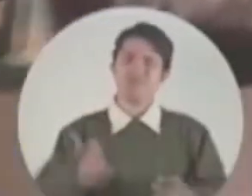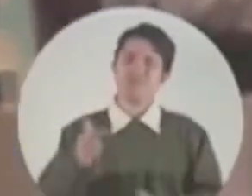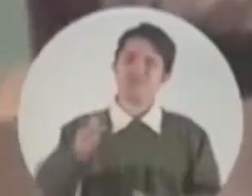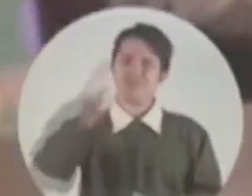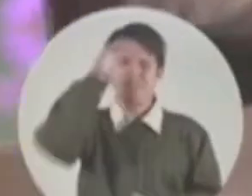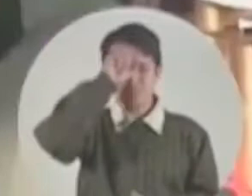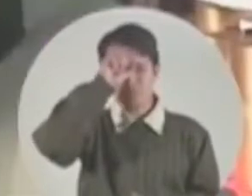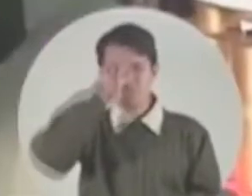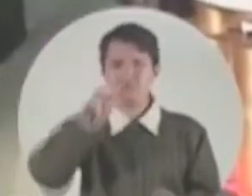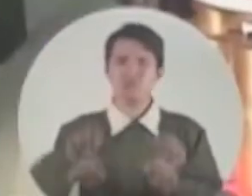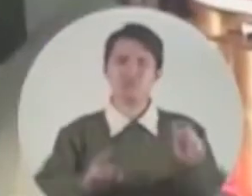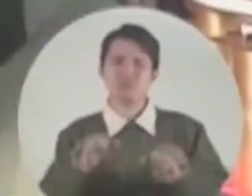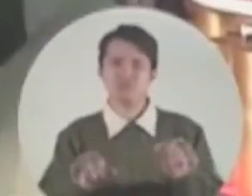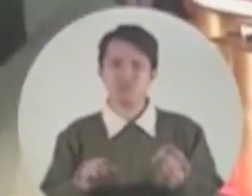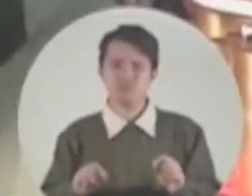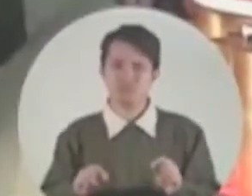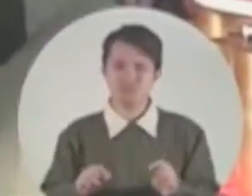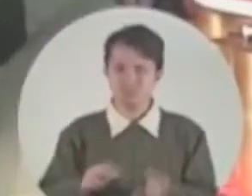vantagem.